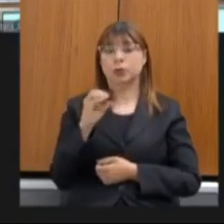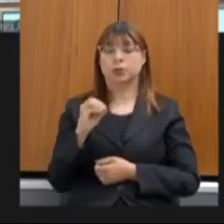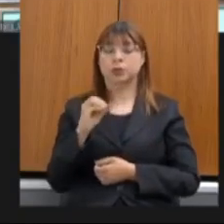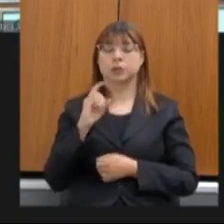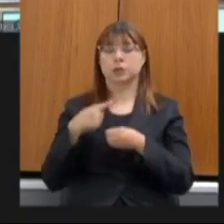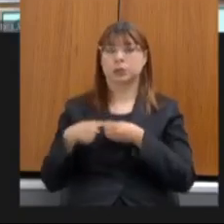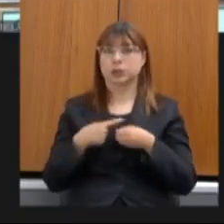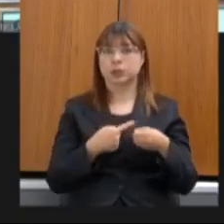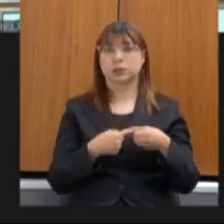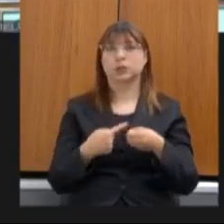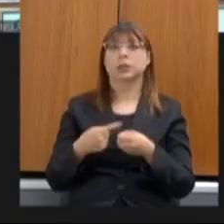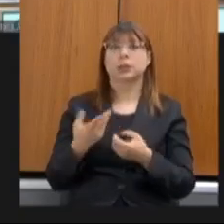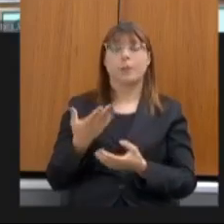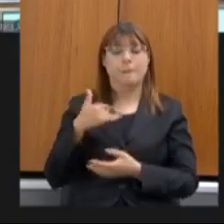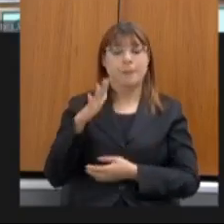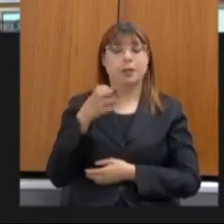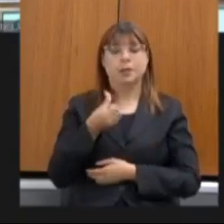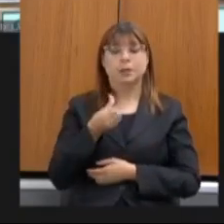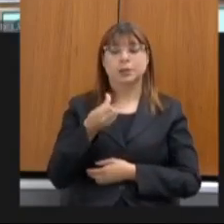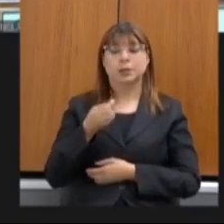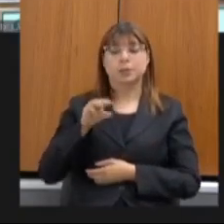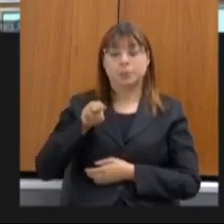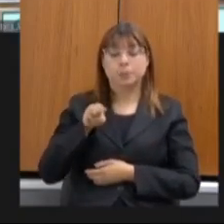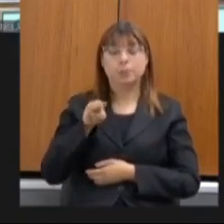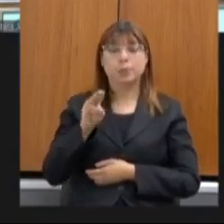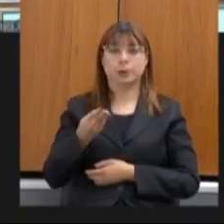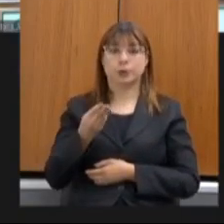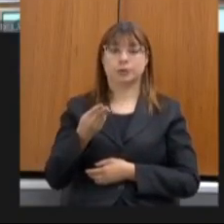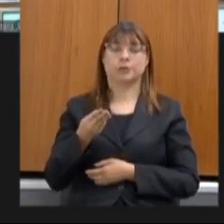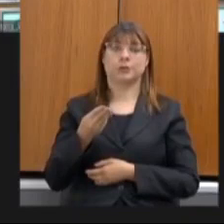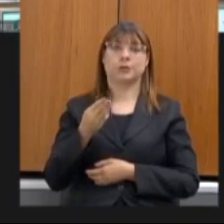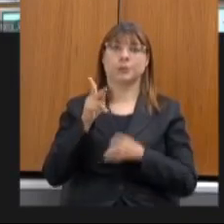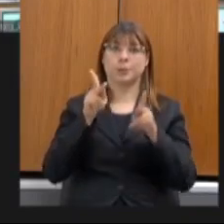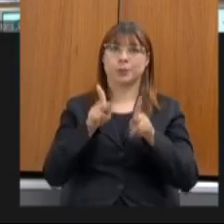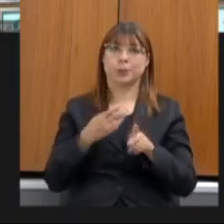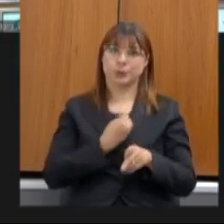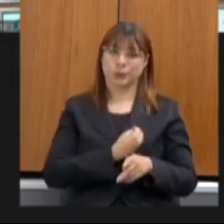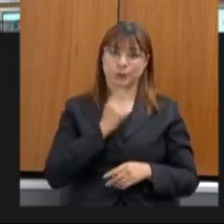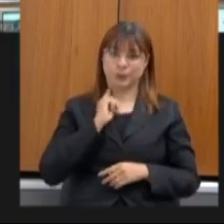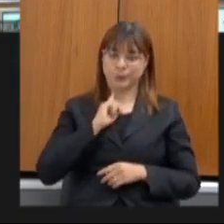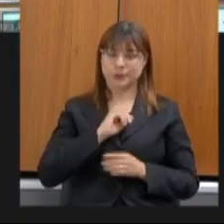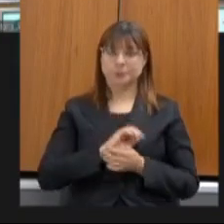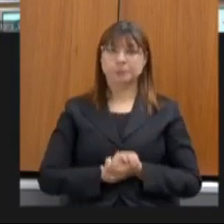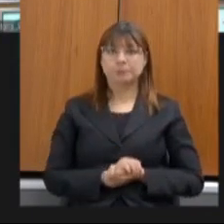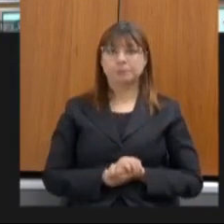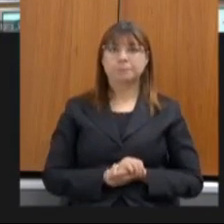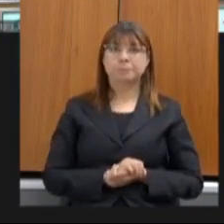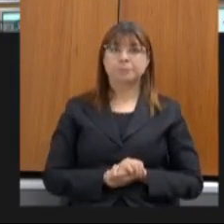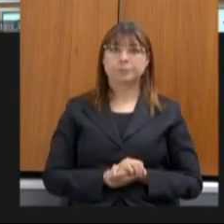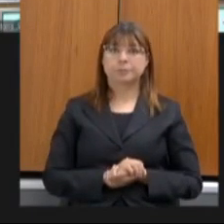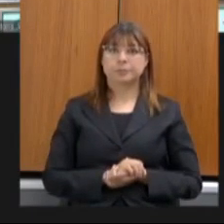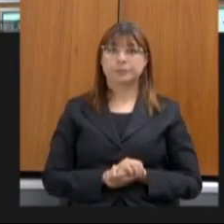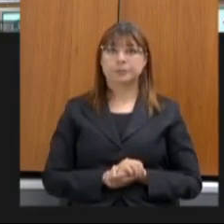milhões de mineiros pode passar por favor aqui nós colocamos é